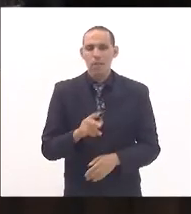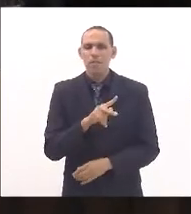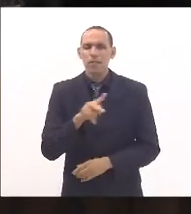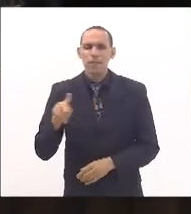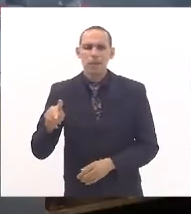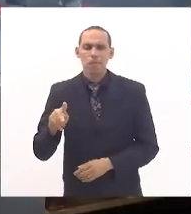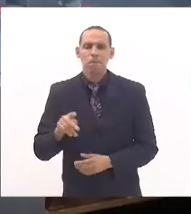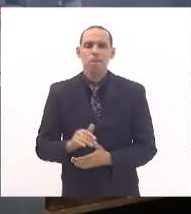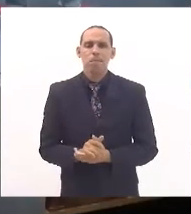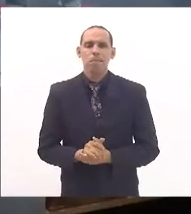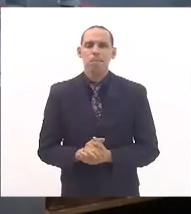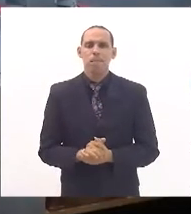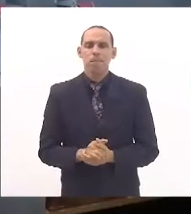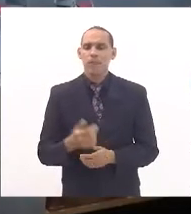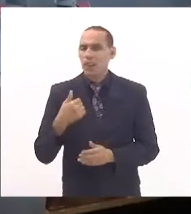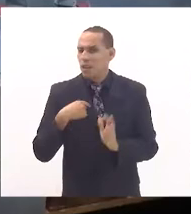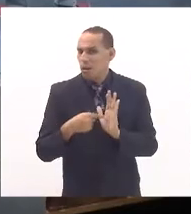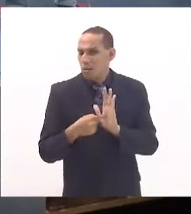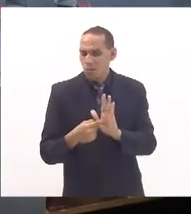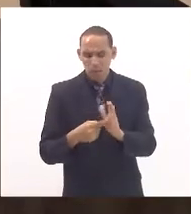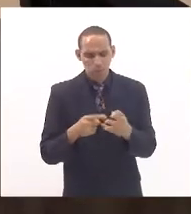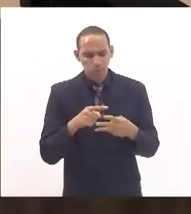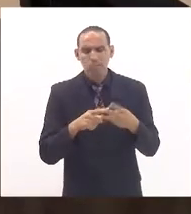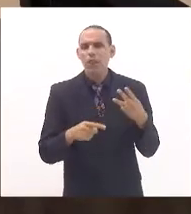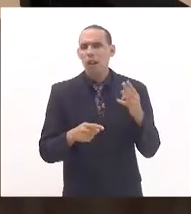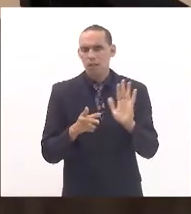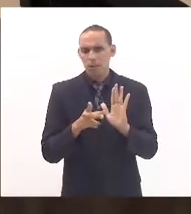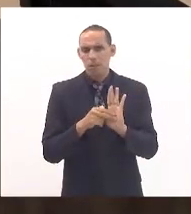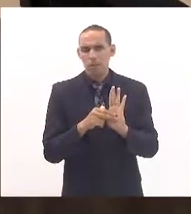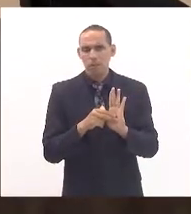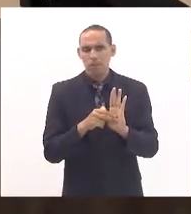Eu apresentei uma, duas, três emendas